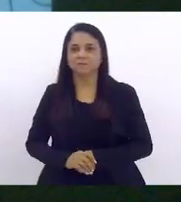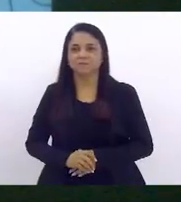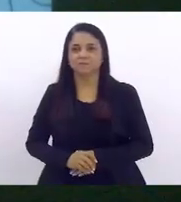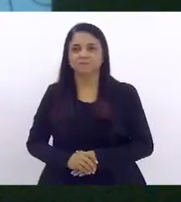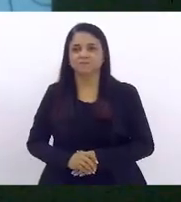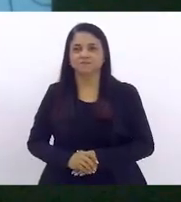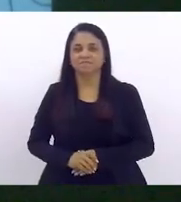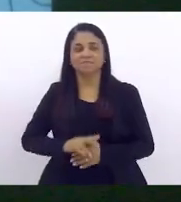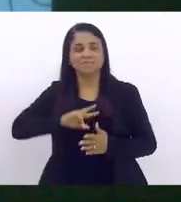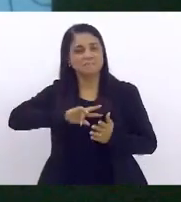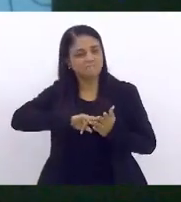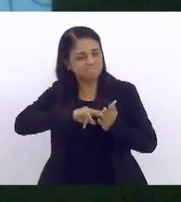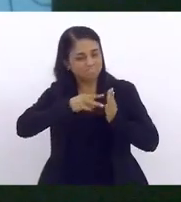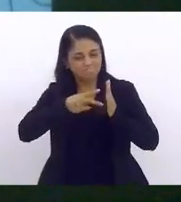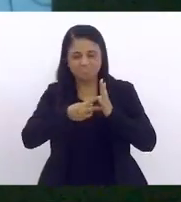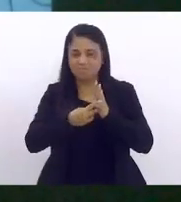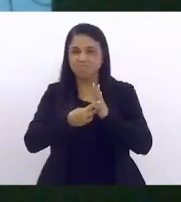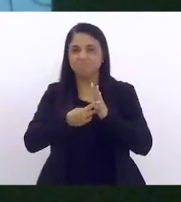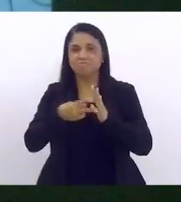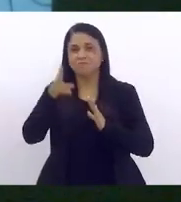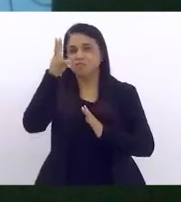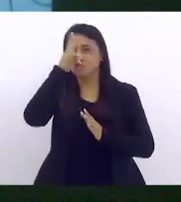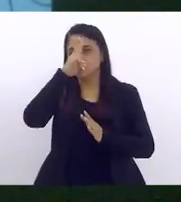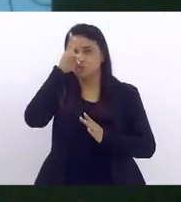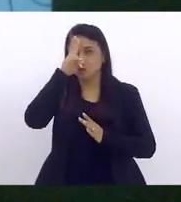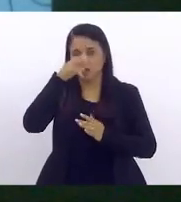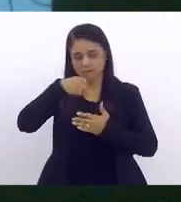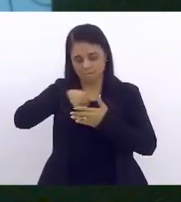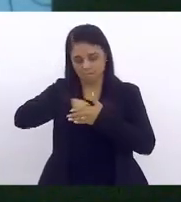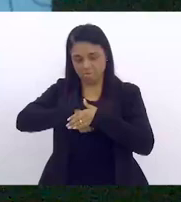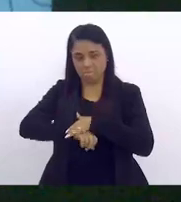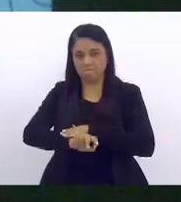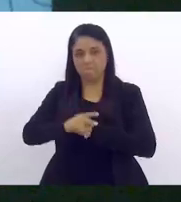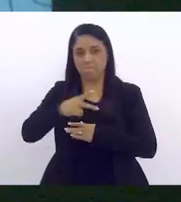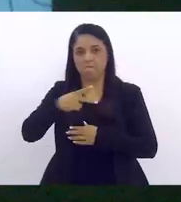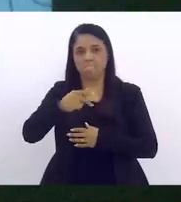E ressignifiquei a minha história de parto.